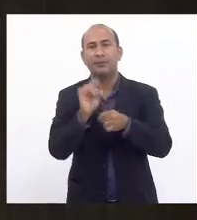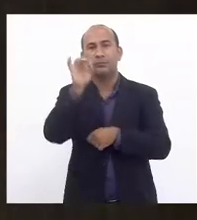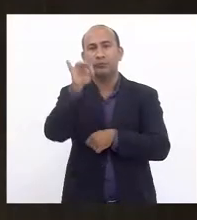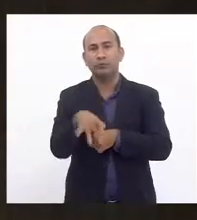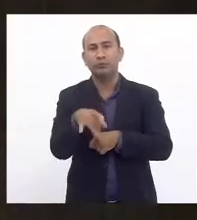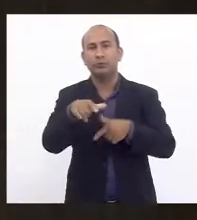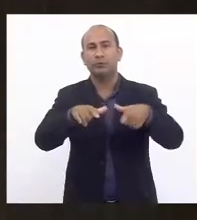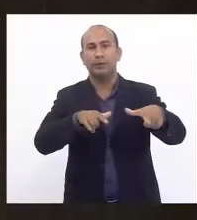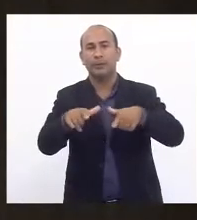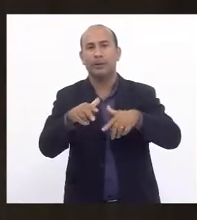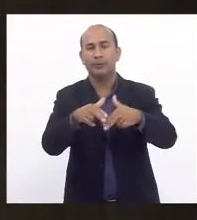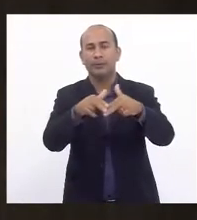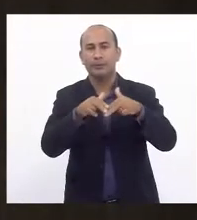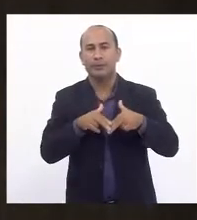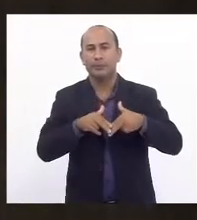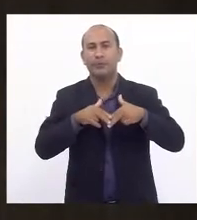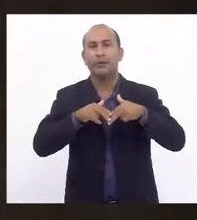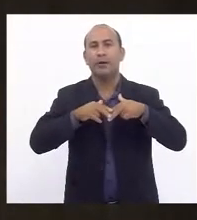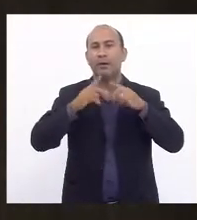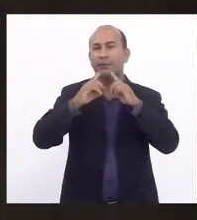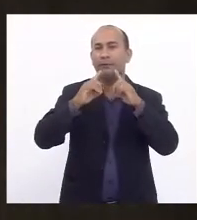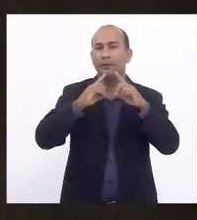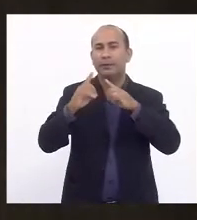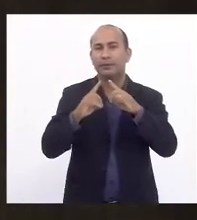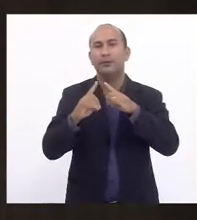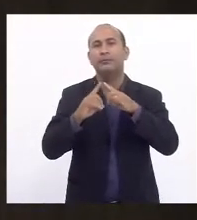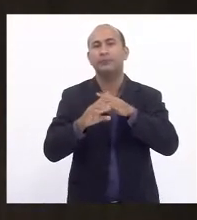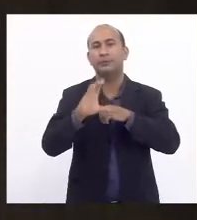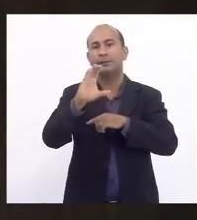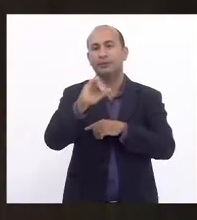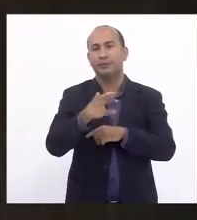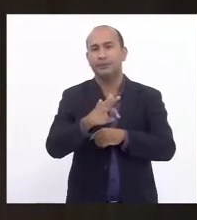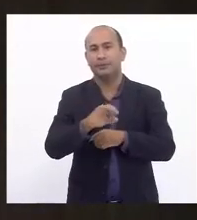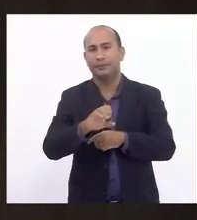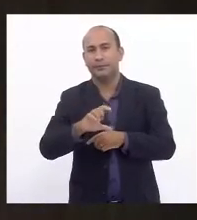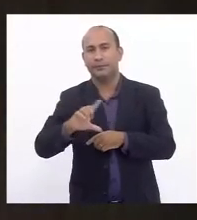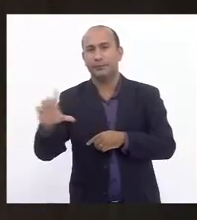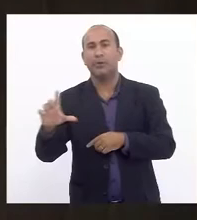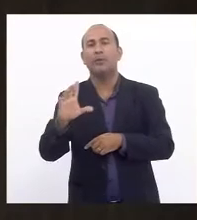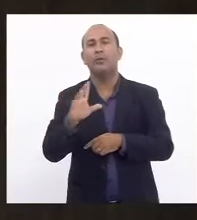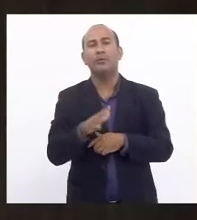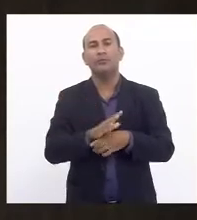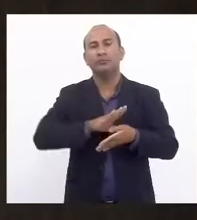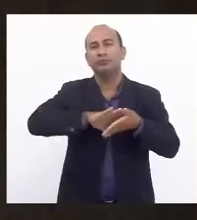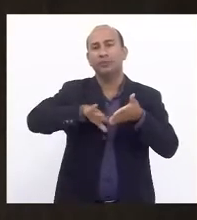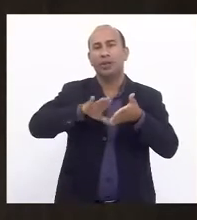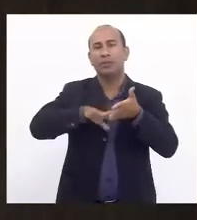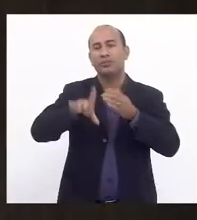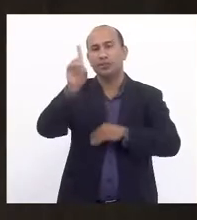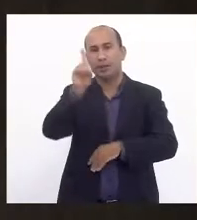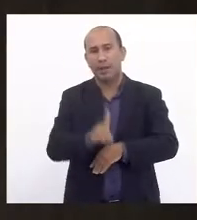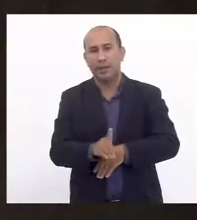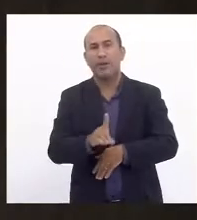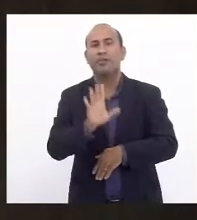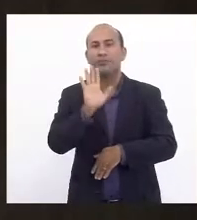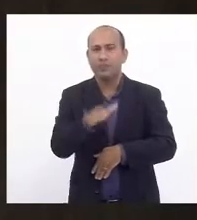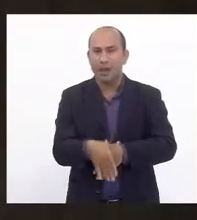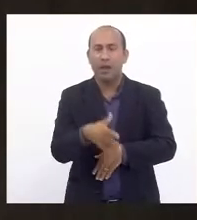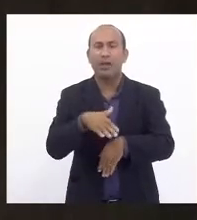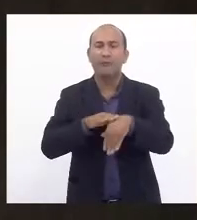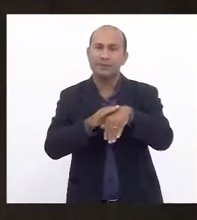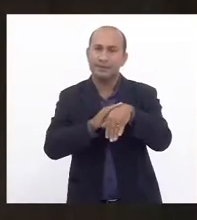quando dialogamos a previdência dos civis, sem retirada de direitos. Um outro tema que será debatido são